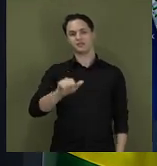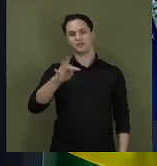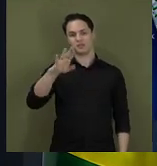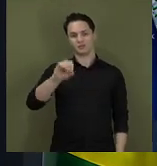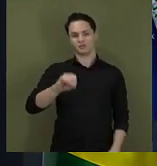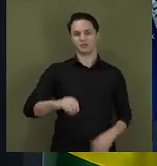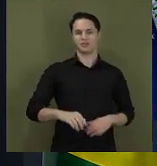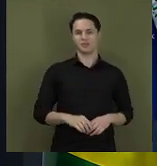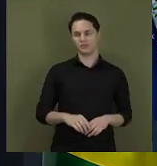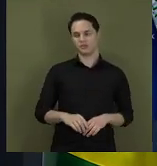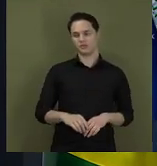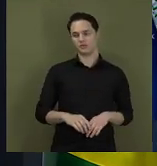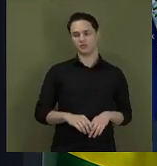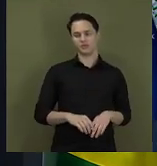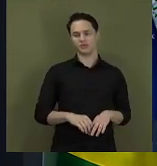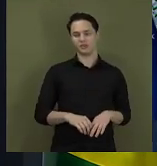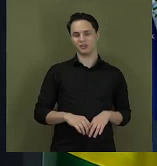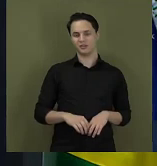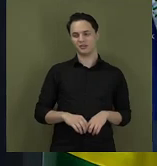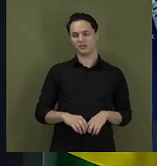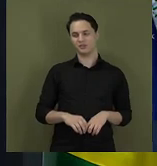Domingo foi o dia que o Brasil